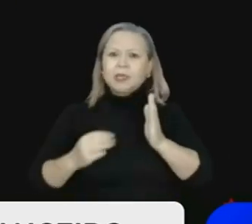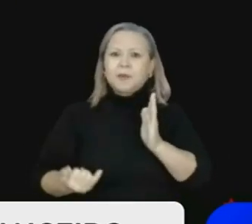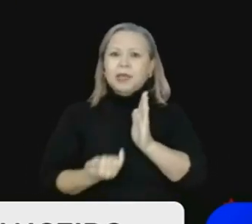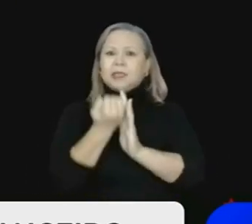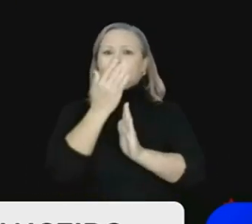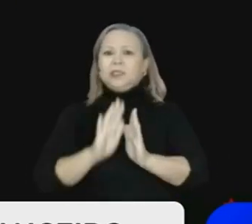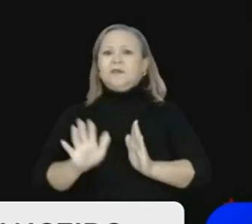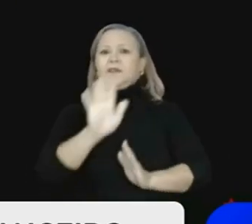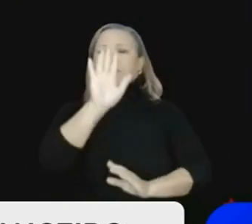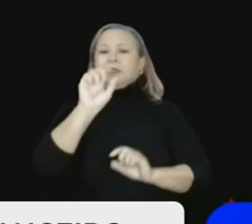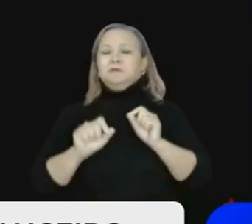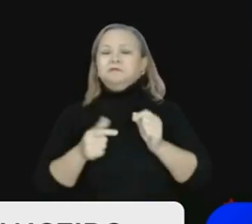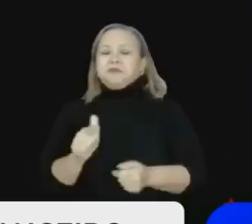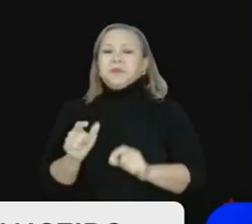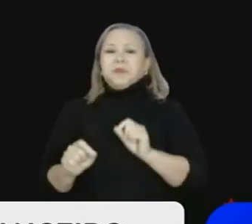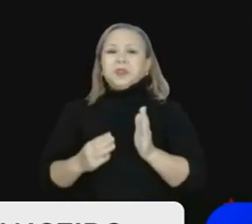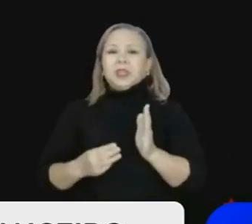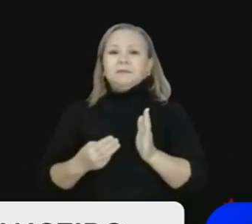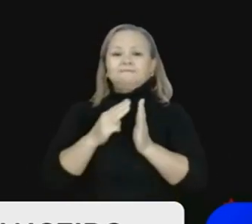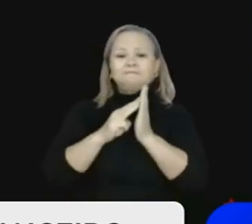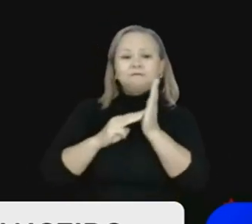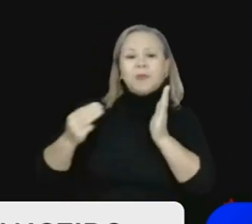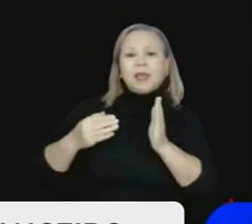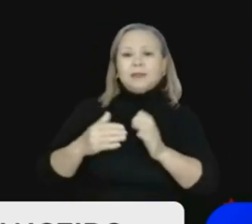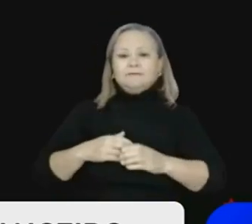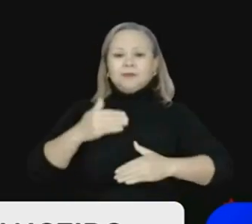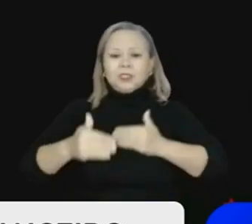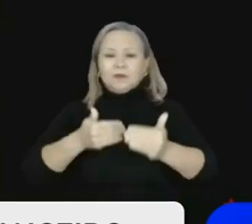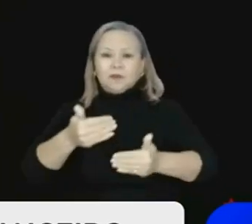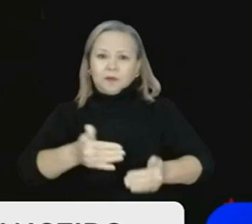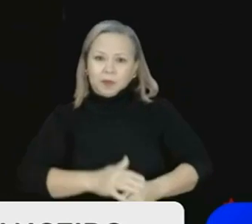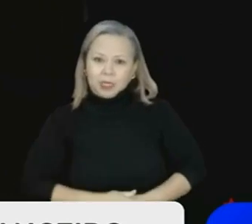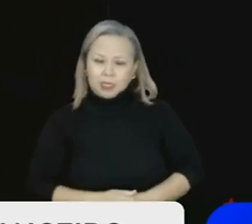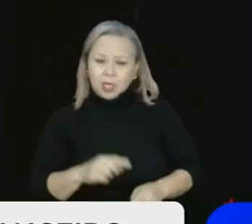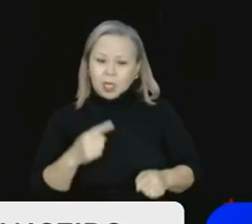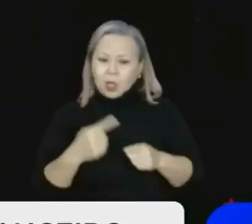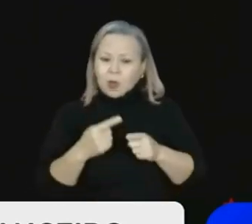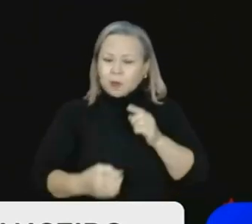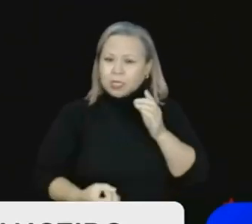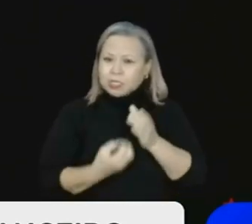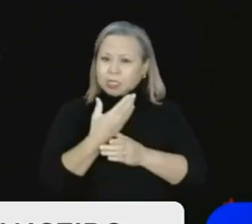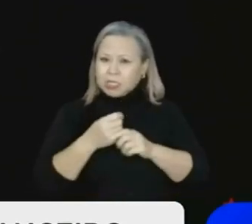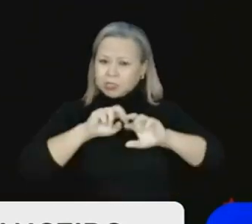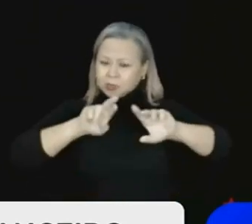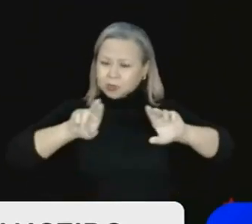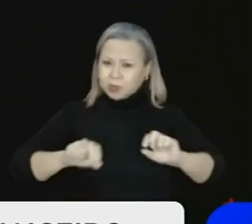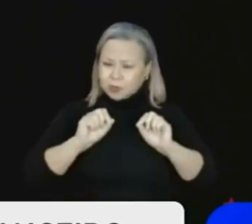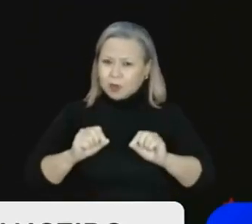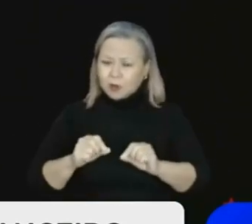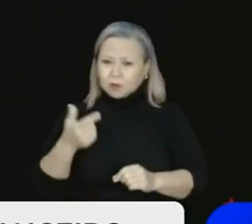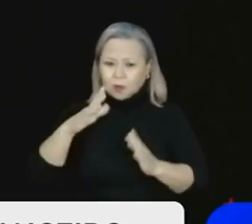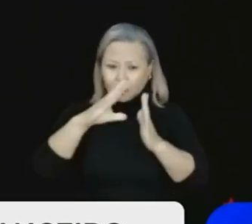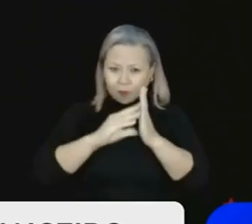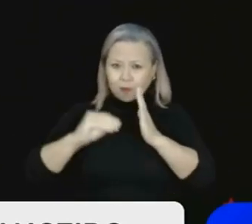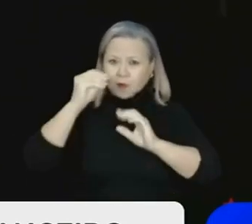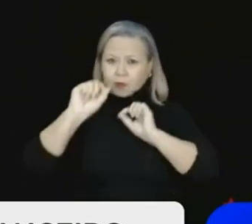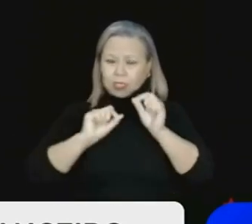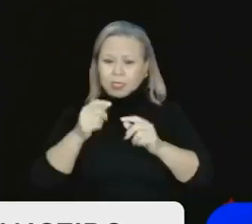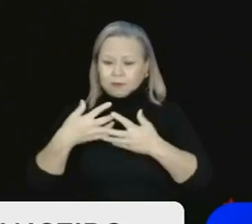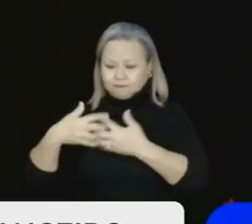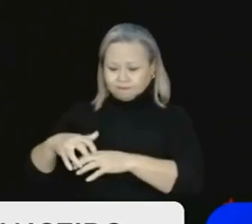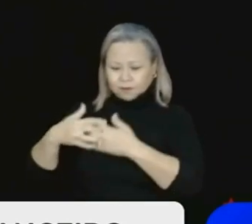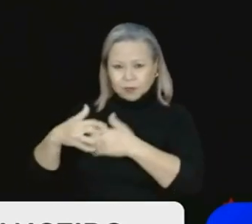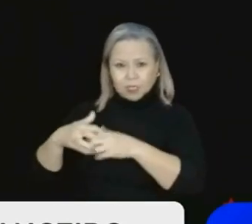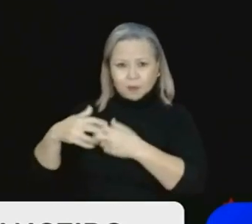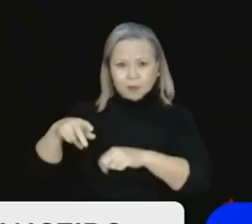a economia do país Ele falou que pensa na em primeiro lugar na sobrevivência humana disse então o presidente eleito